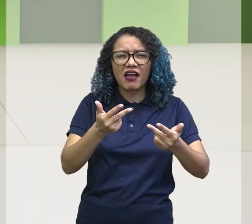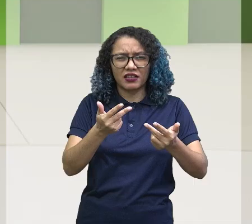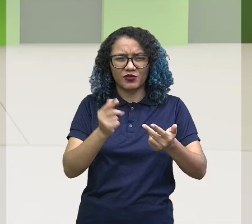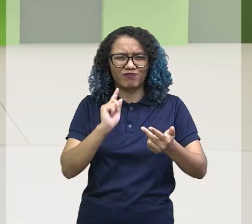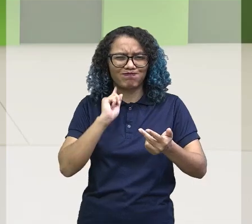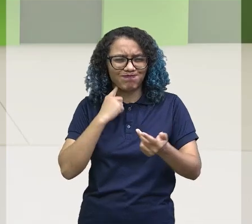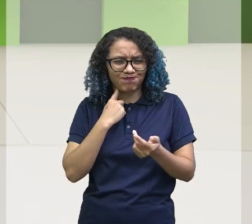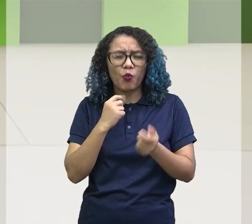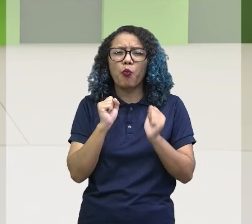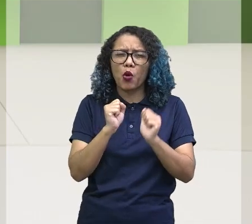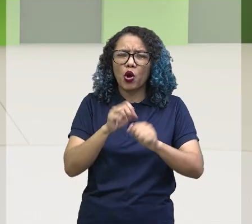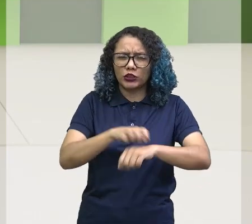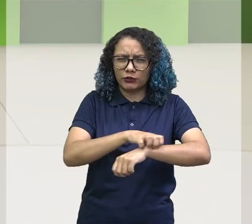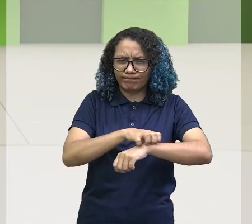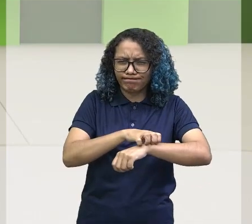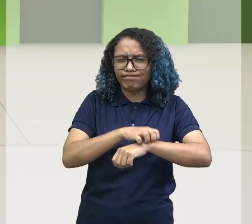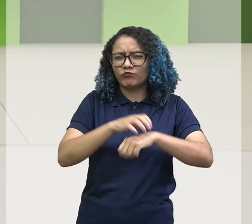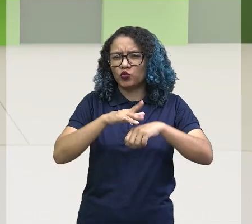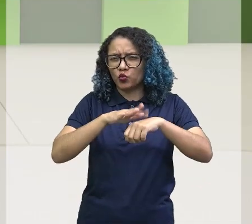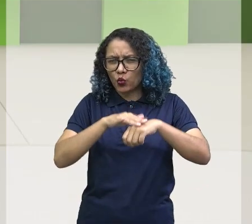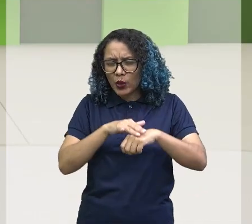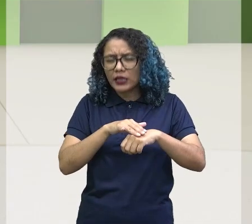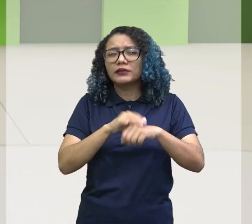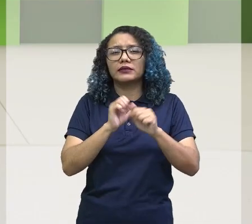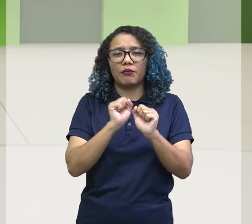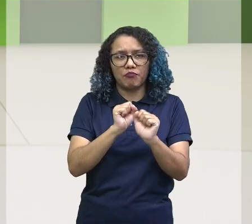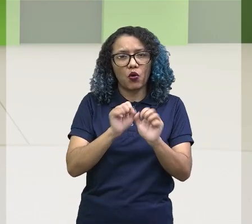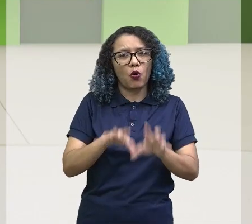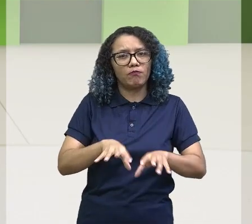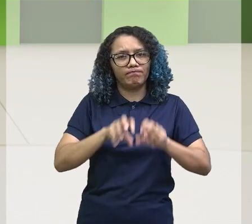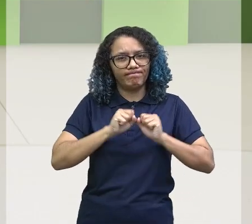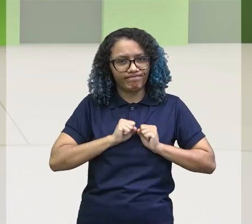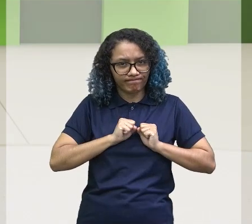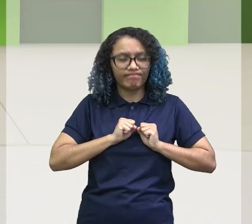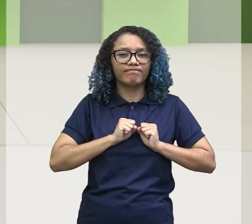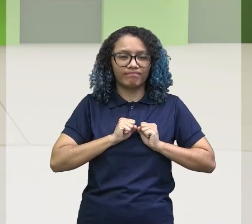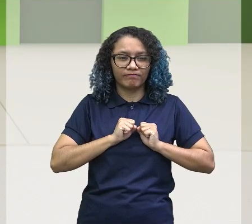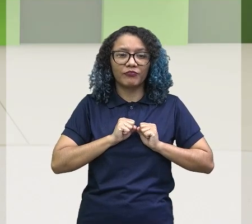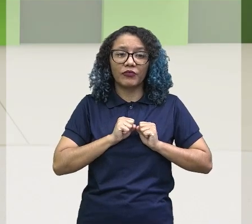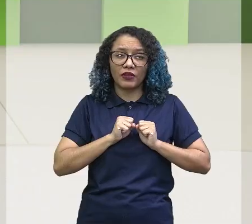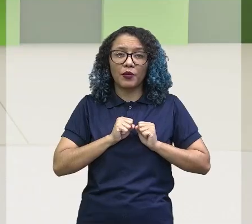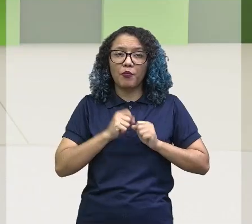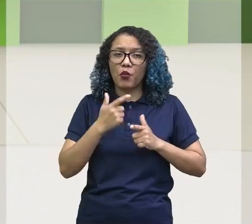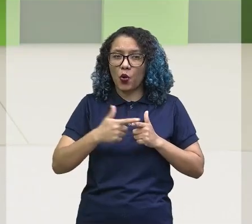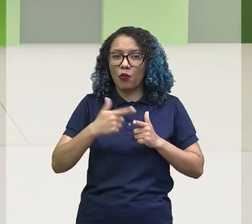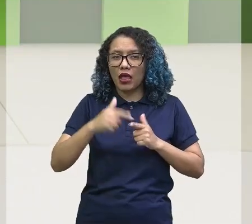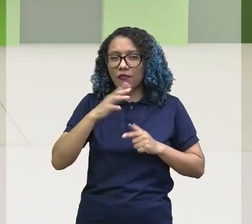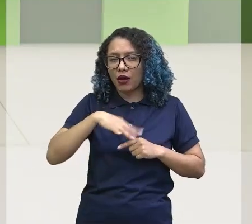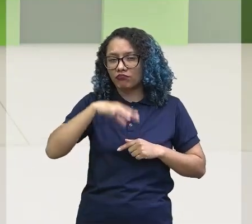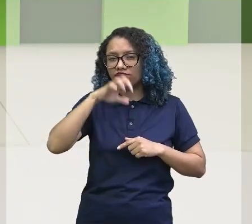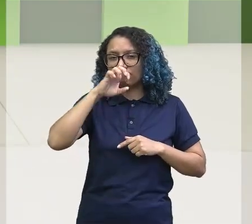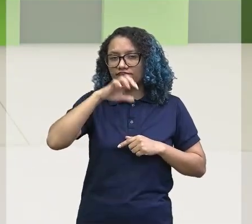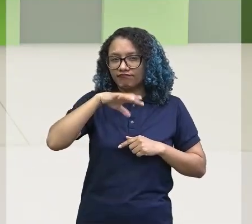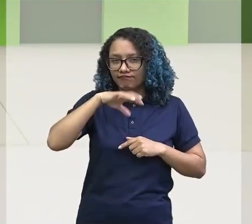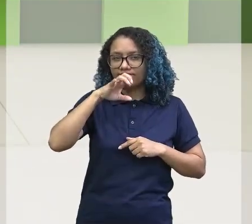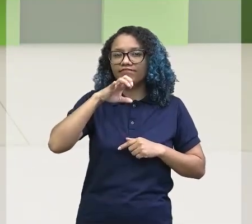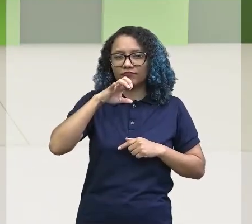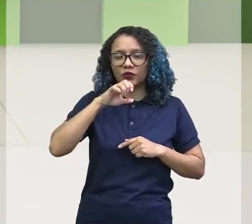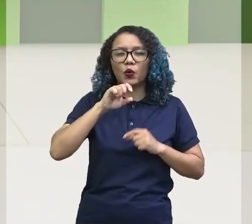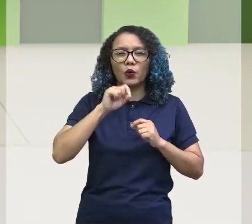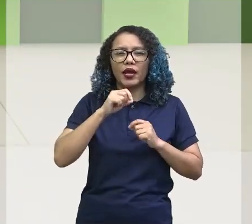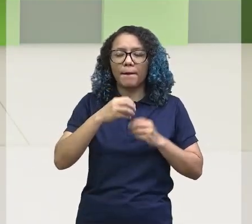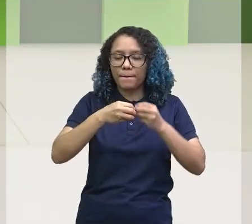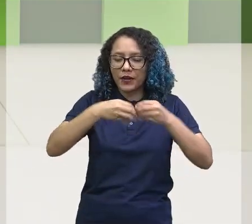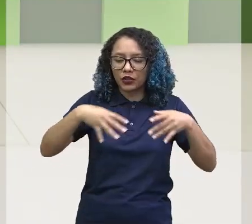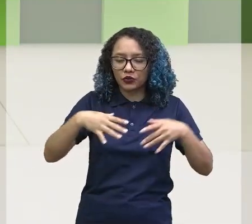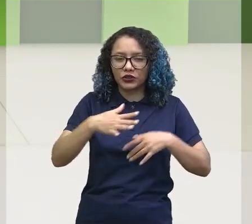desenvolver alergias, doenças, por exemplo, pode desenvolver síndromes respiratórias, aquelas que vão atacar ali o